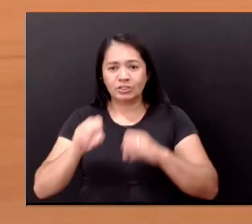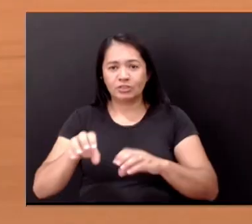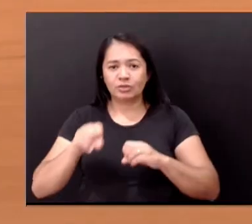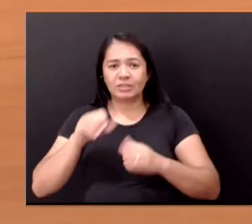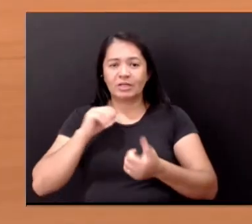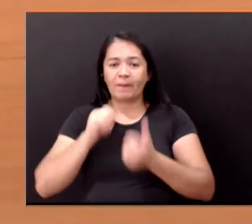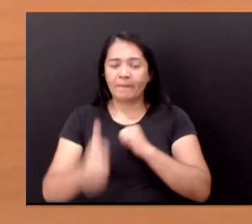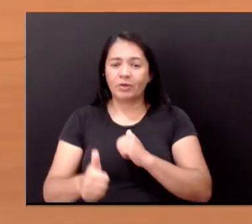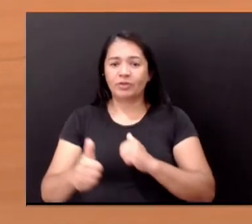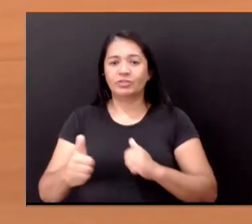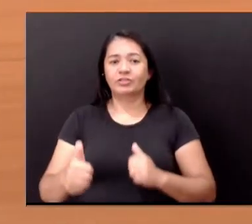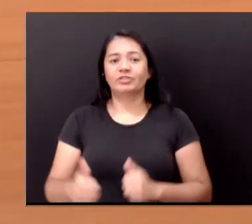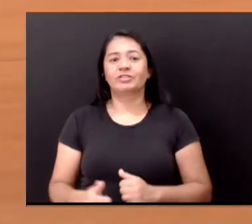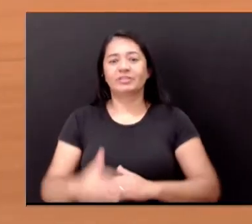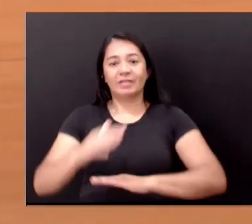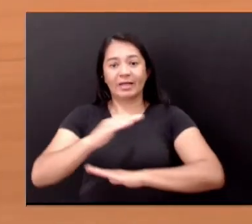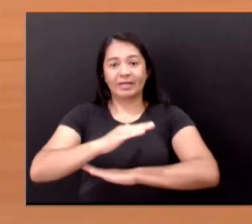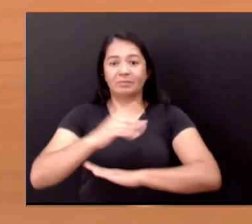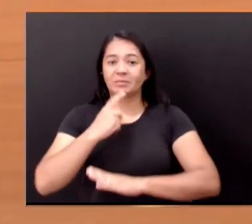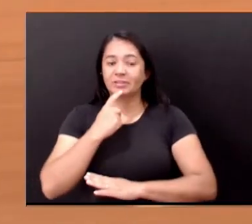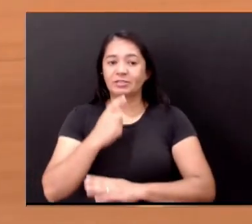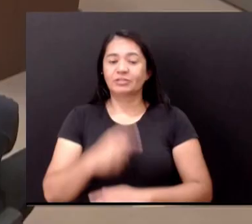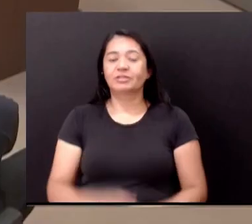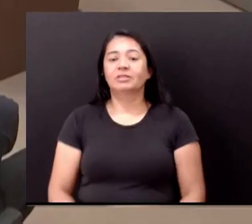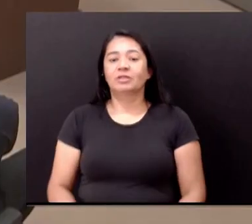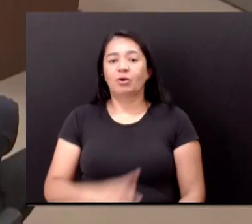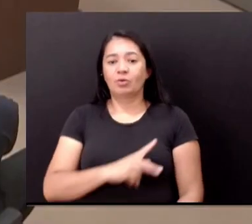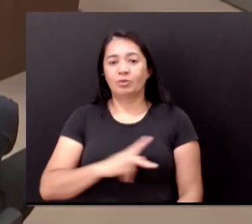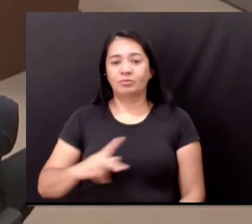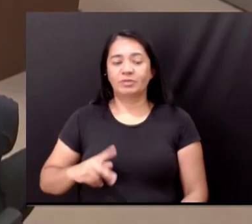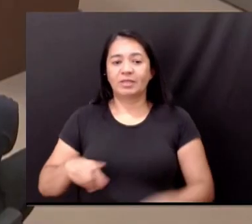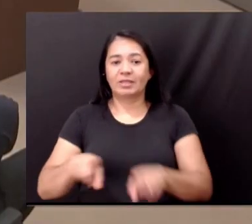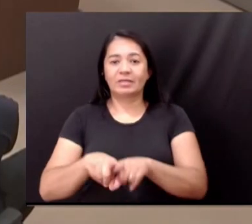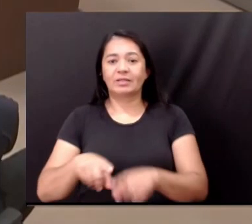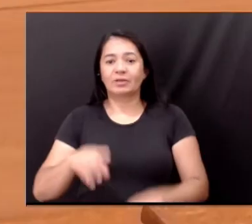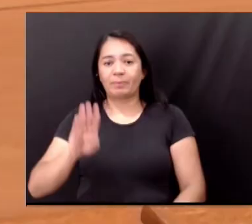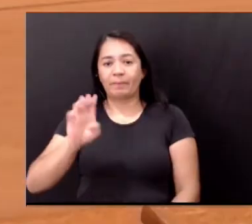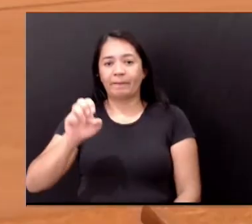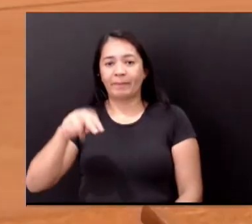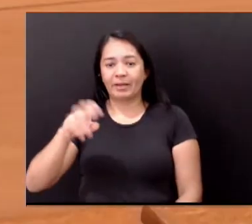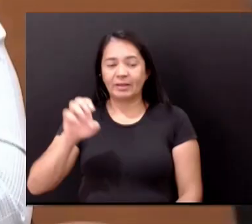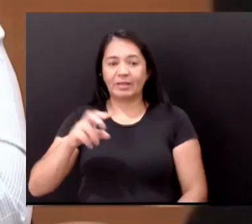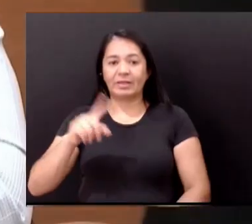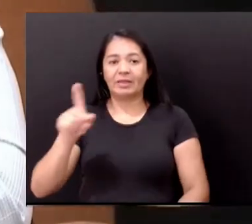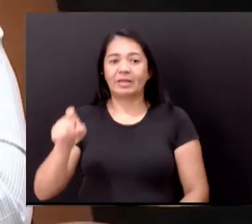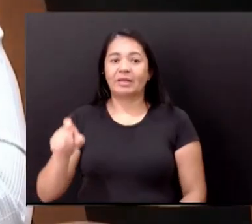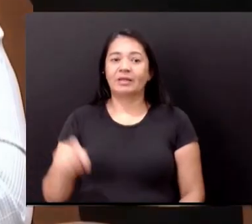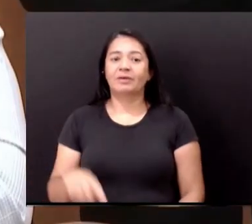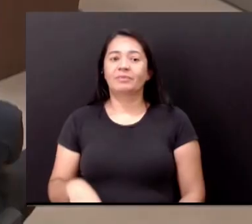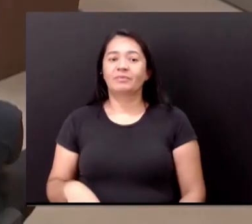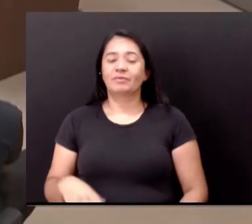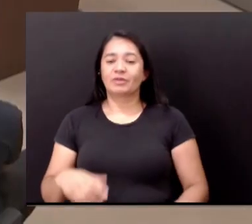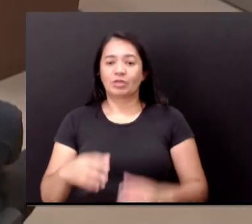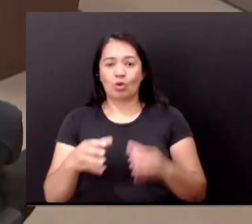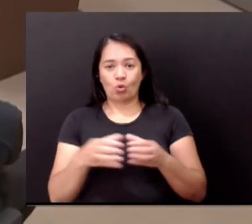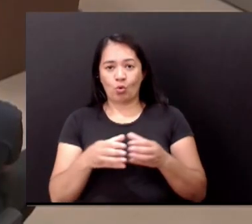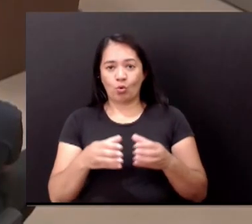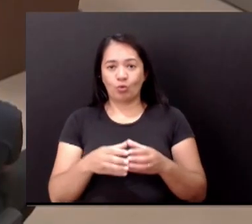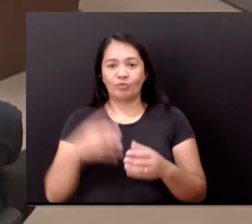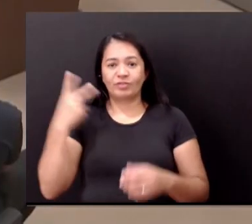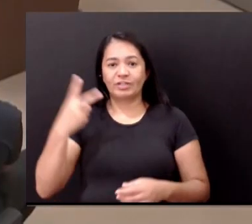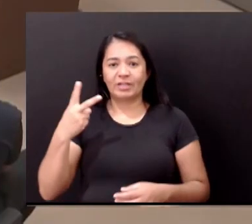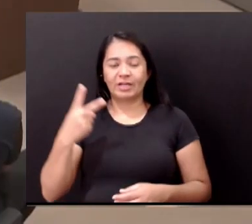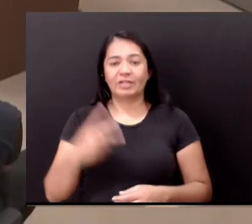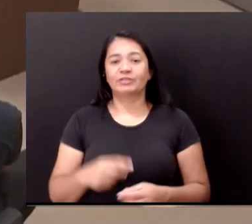Campinas. Além do presidente, o vereador Benê Lima, os membros da comissão Otto Alejandro e Roberto Alves seguiram